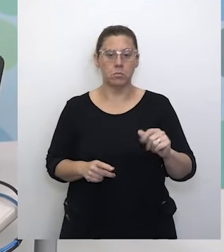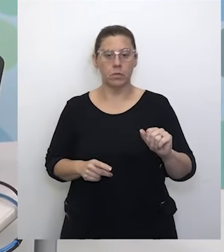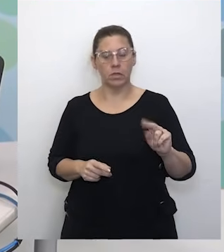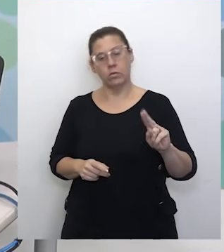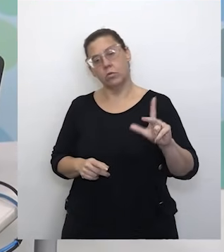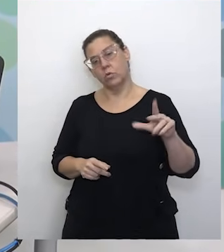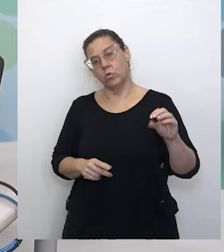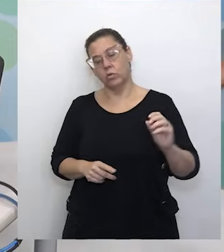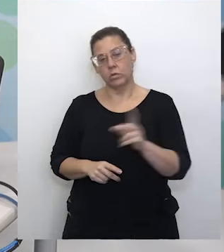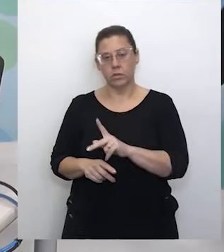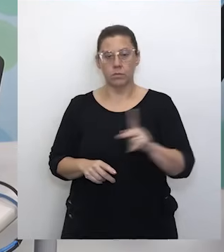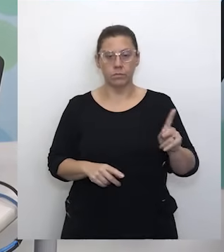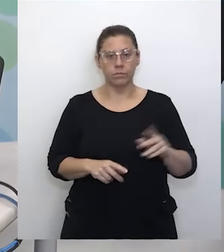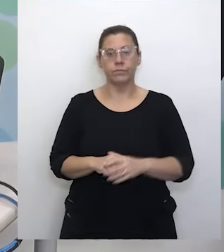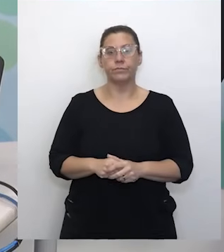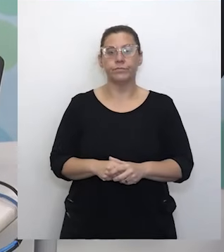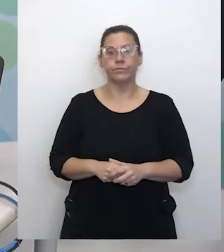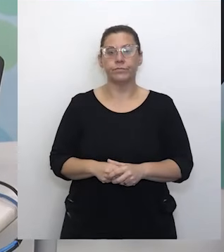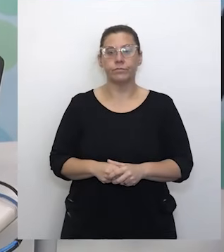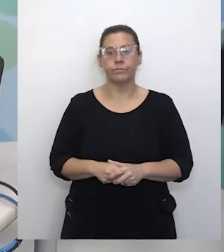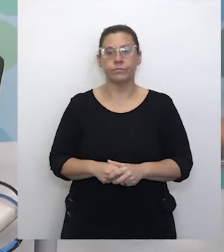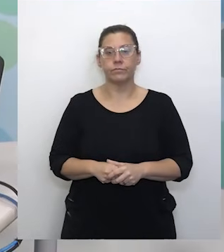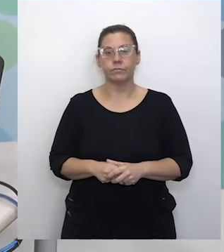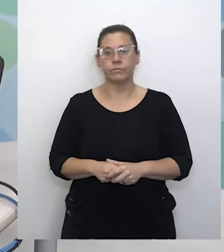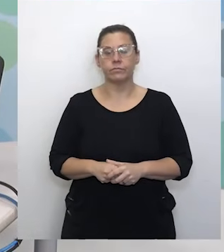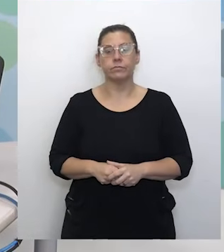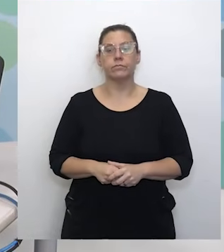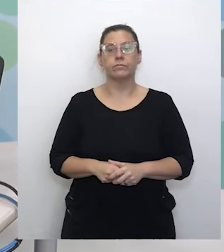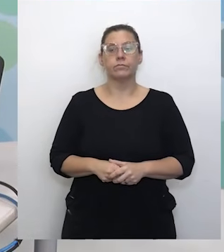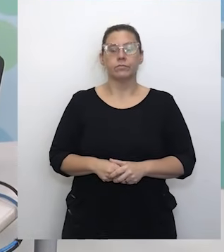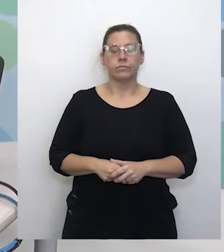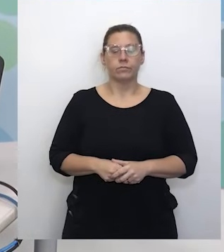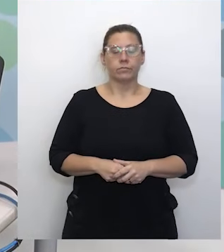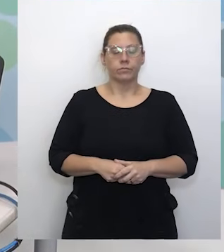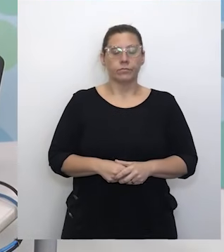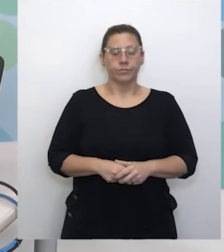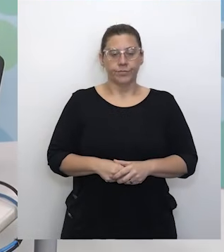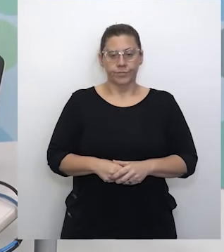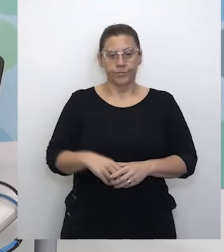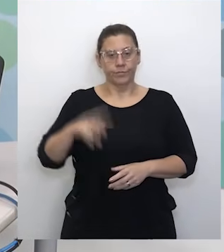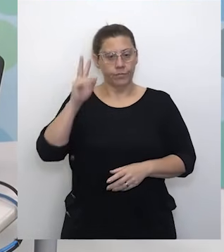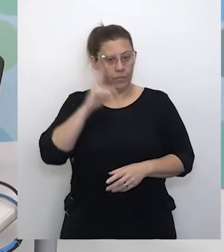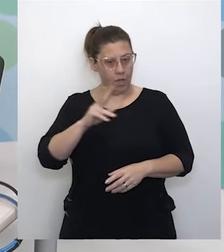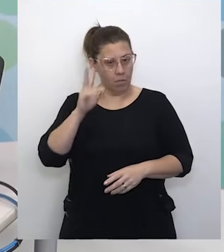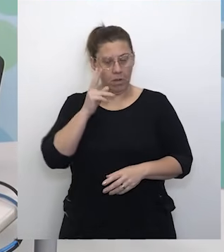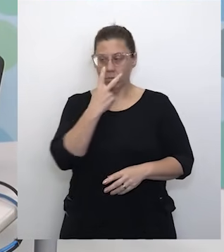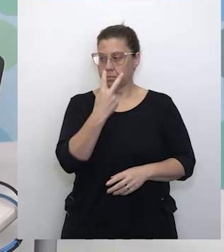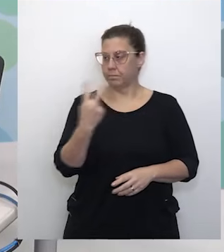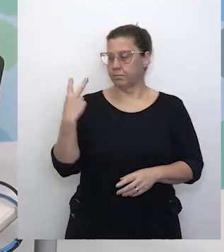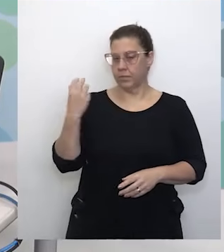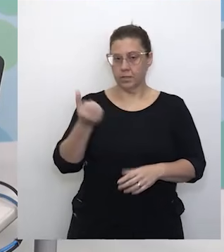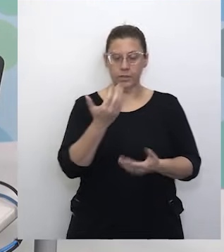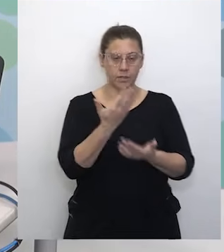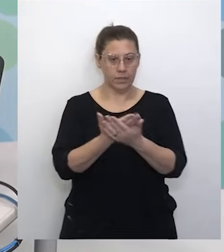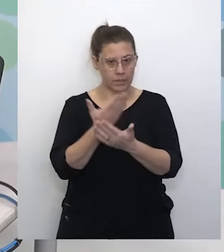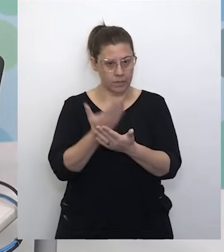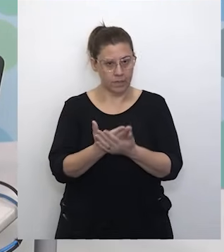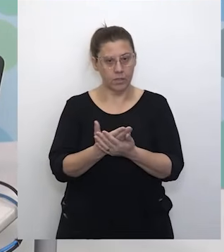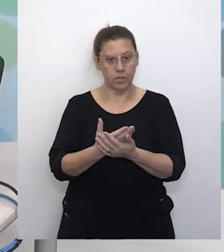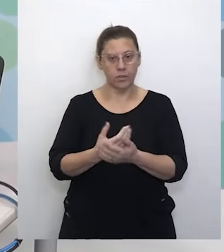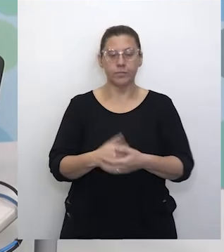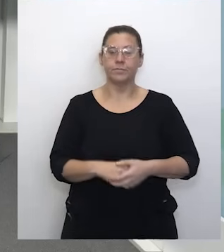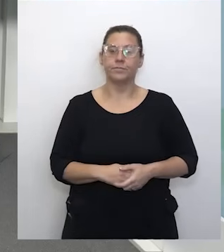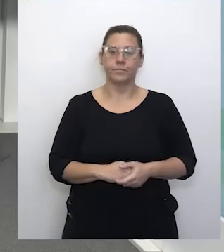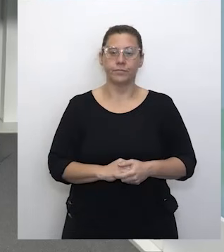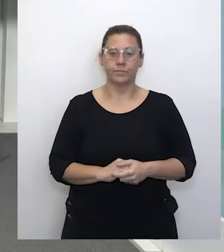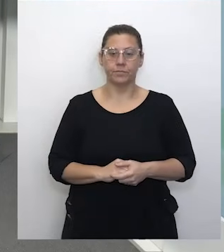Paulo, lá da diretoria lá de São Vicente, acompanhando nossas aulas aqui também. Retomada, mais 6 aulinhas aí e a vida continua,